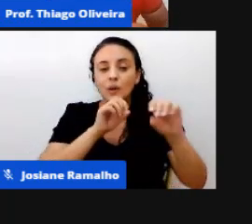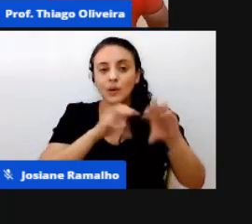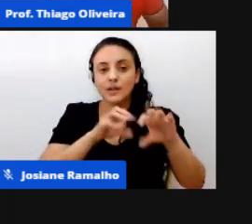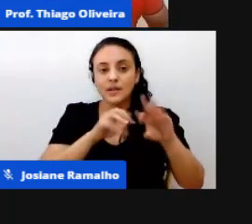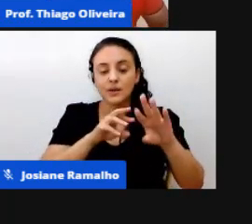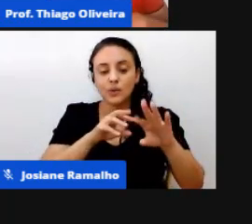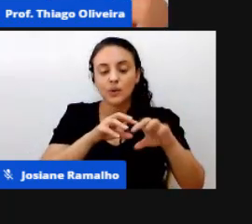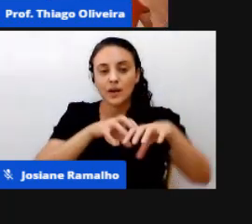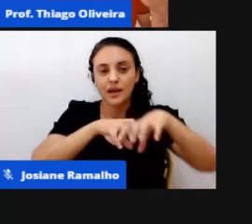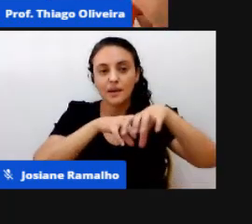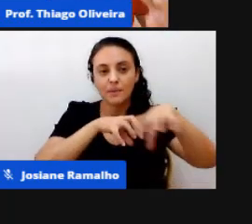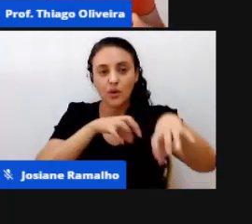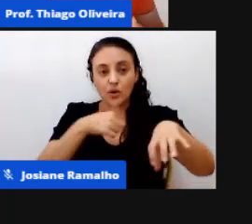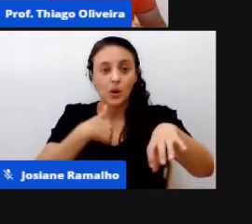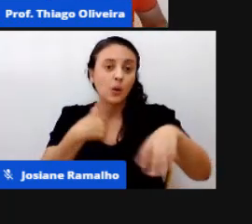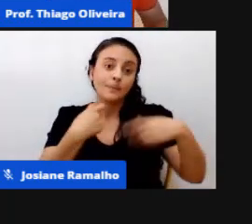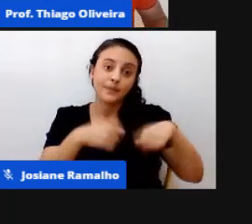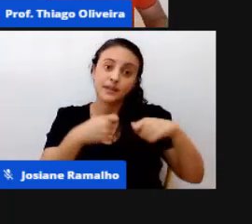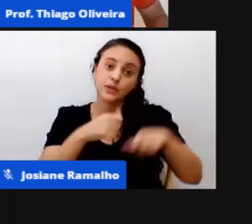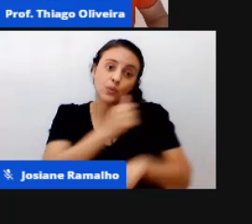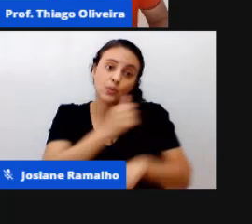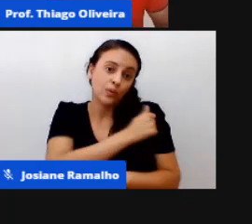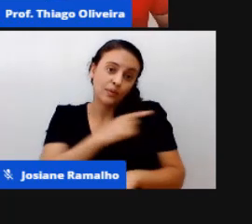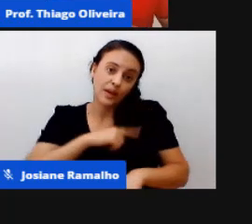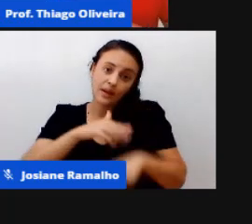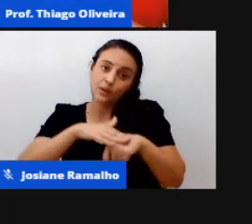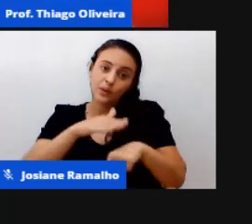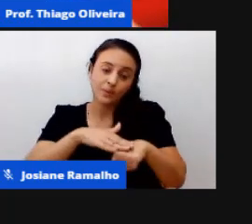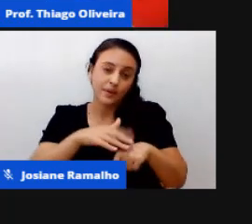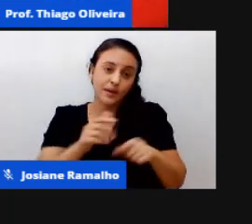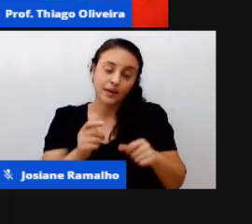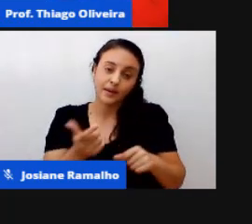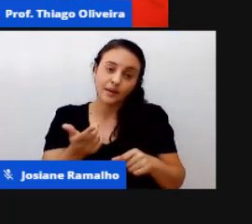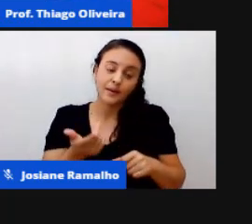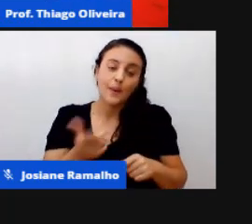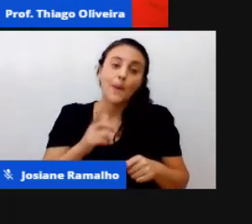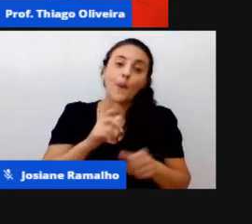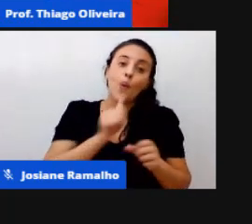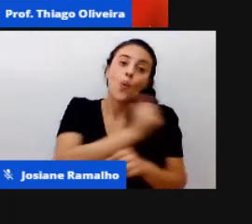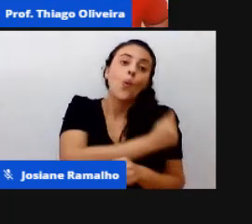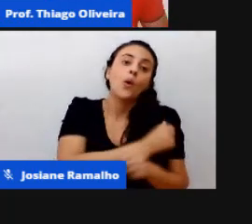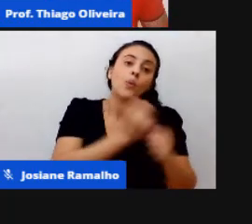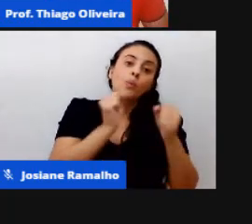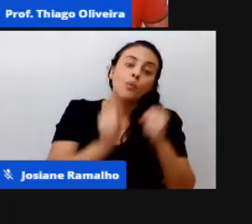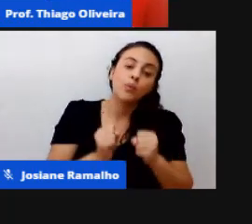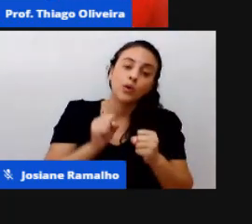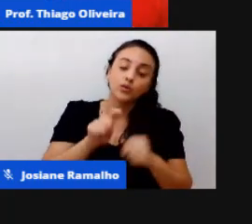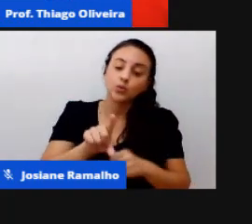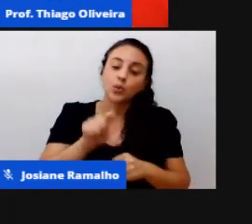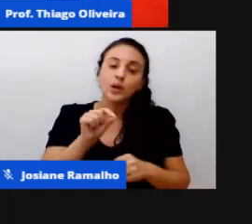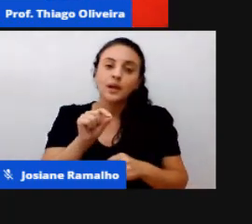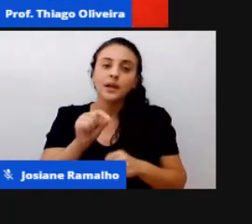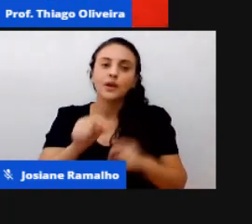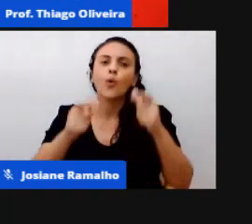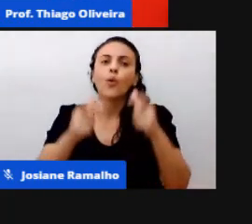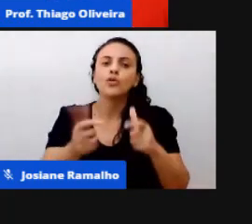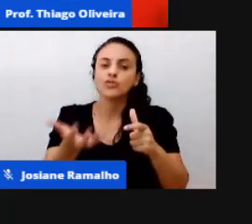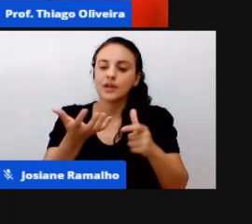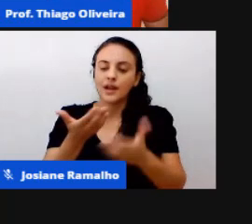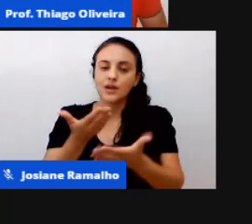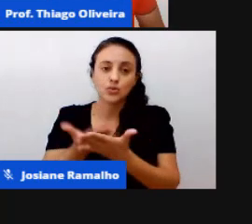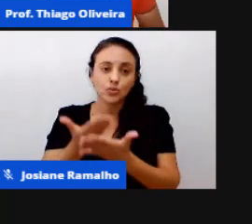eu preciso que o aluno tenha uma autonomia maior, o aluno ele pode escolher o ambiente de estudo dele, ele pode escolher